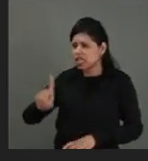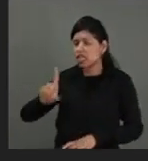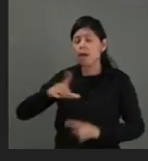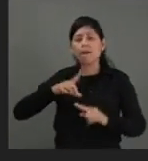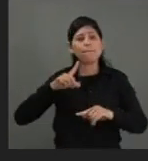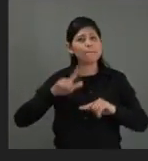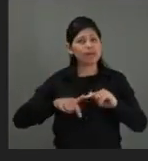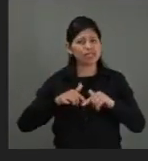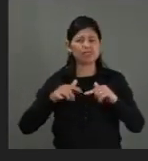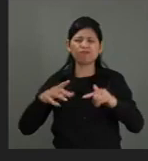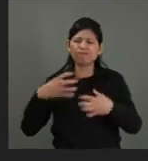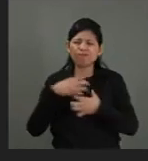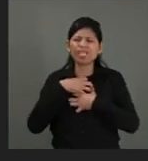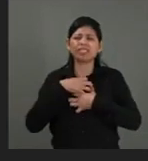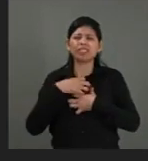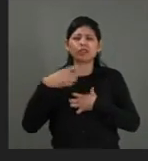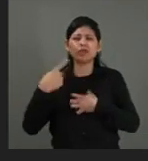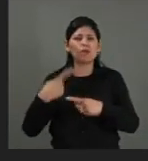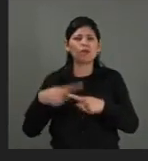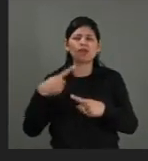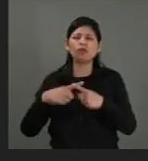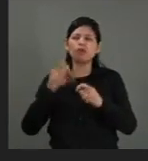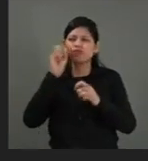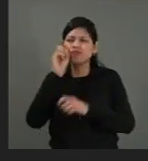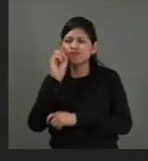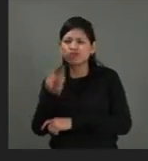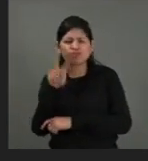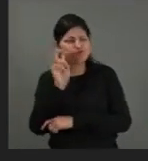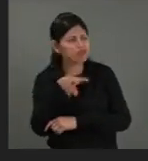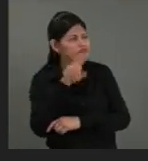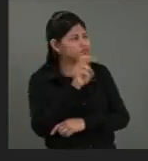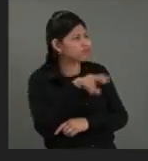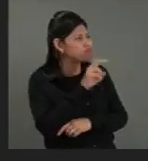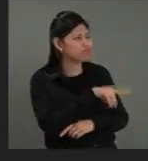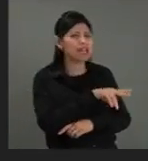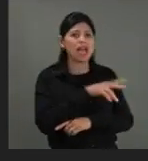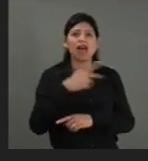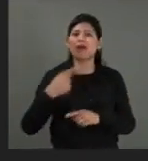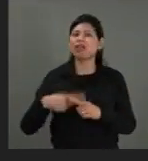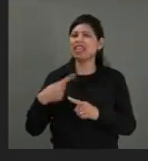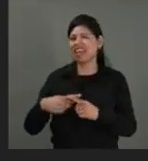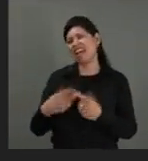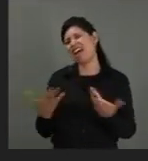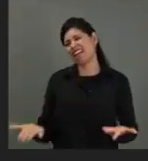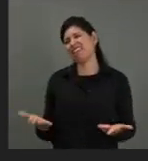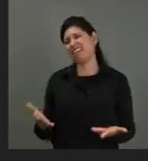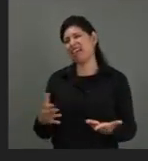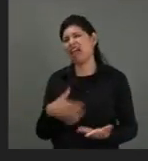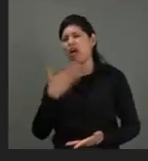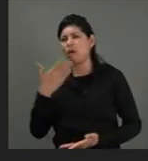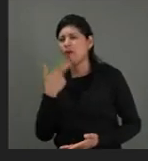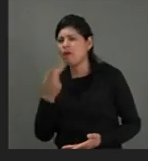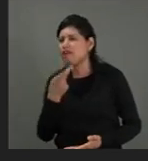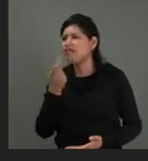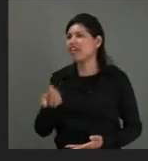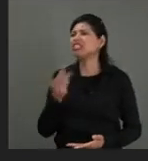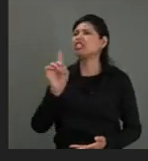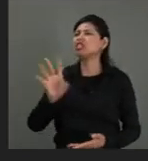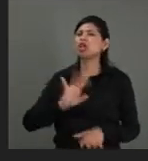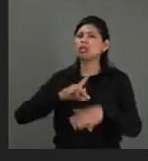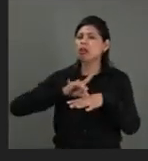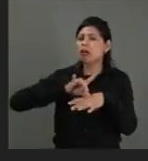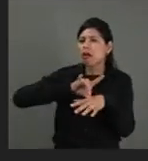uma frustração com o que ele está vendo, né? A história da picanha que não chega, os